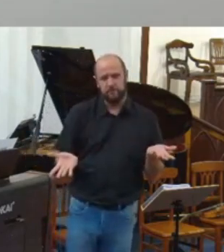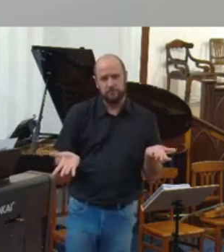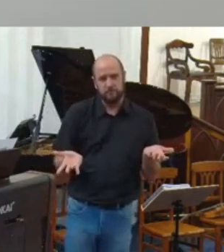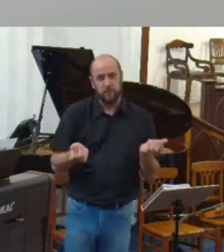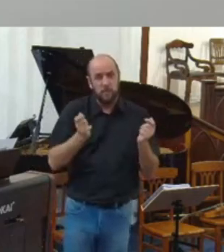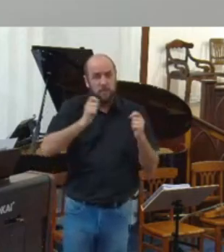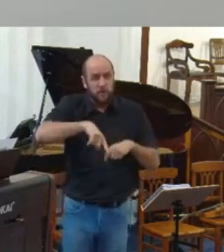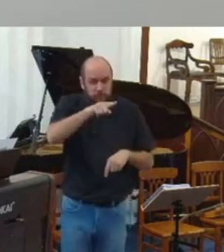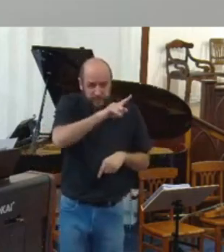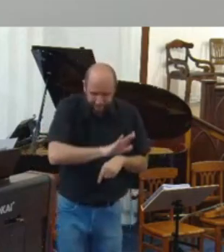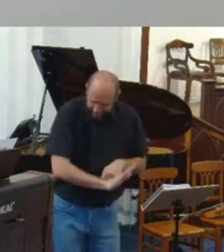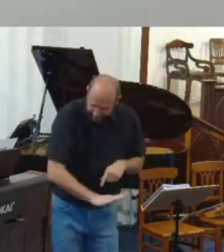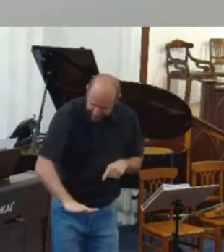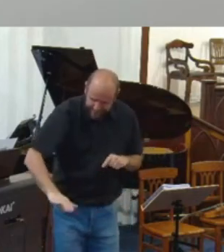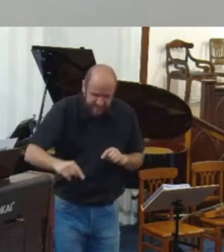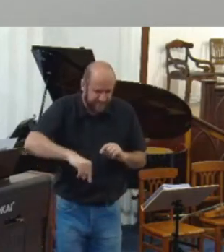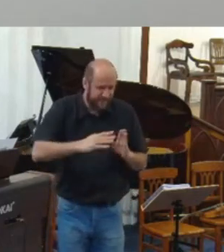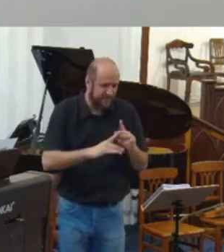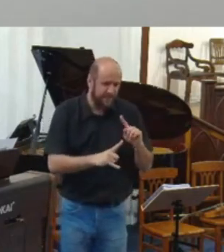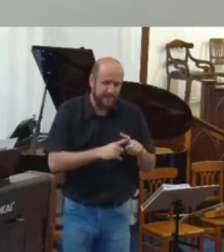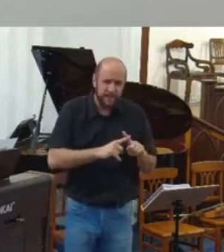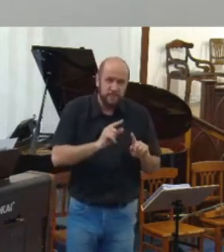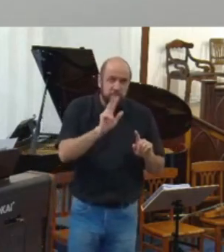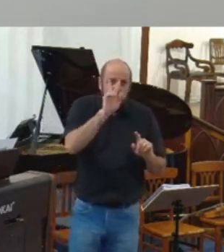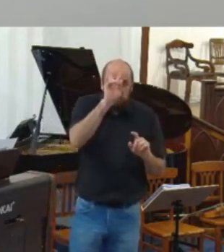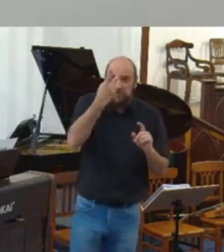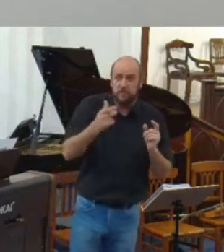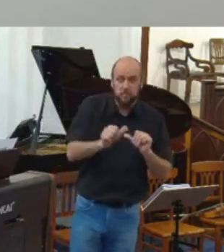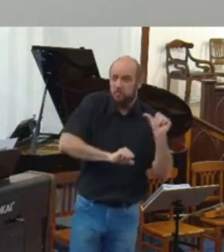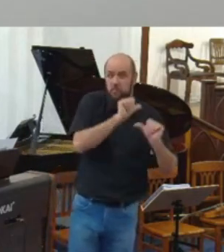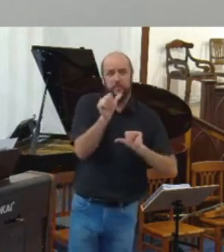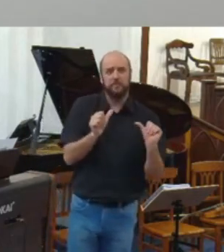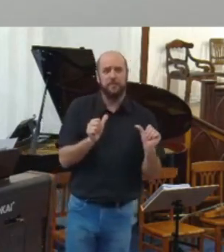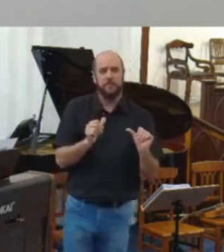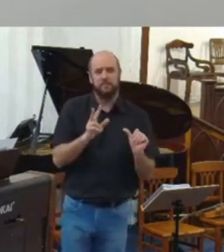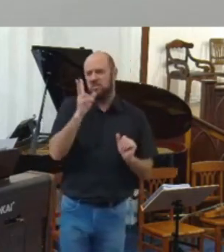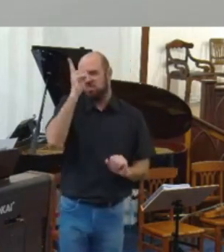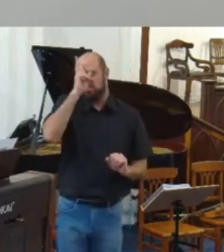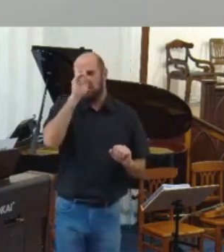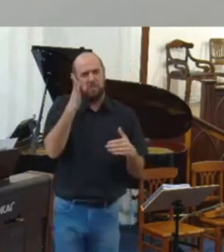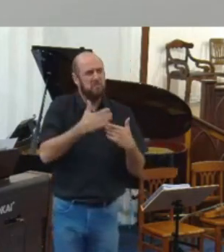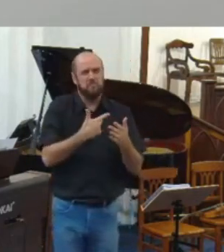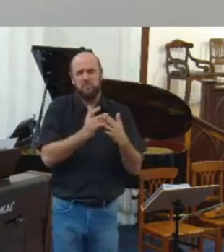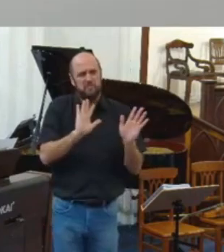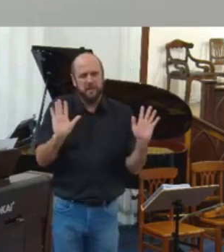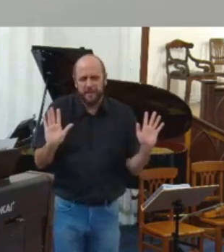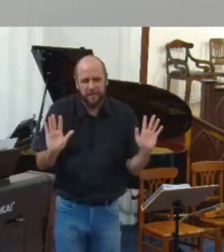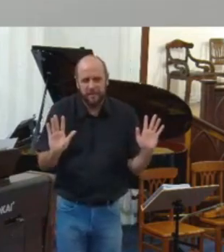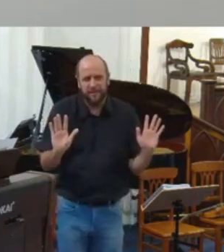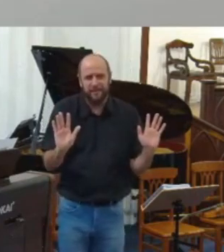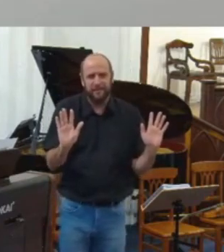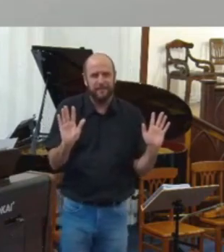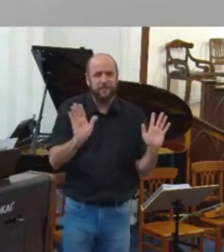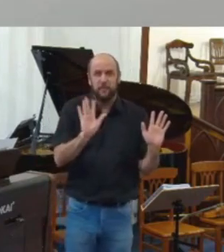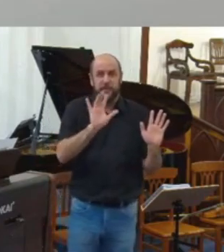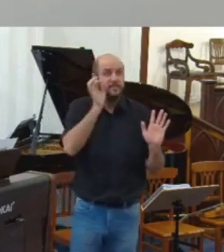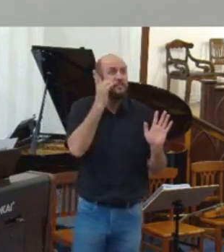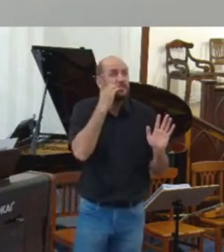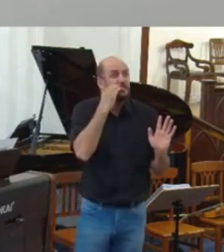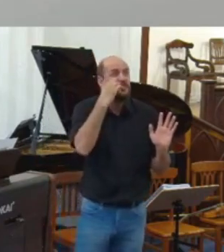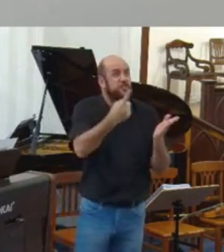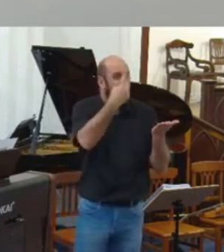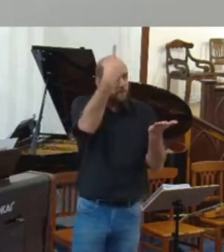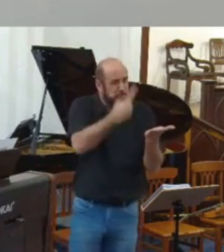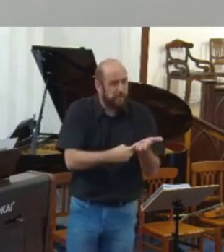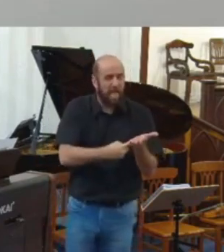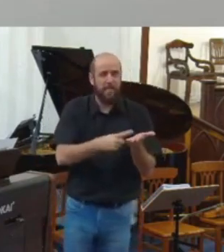cordeirinho de Jesus, da sua classe de catecúmenos. Pode ser. Você nem precisa se lembrar desse dia. Não é o ponto, não é o